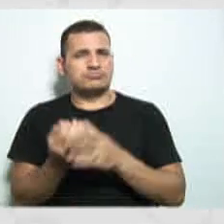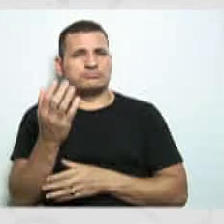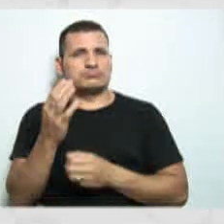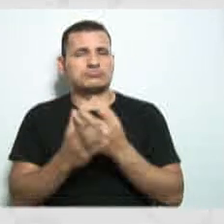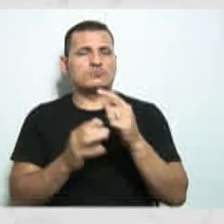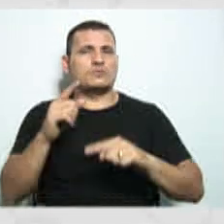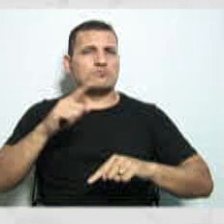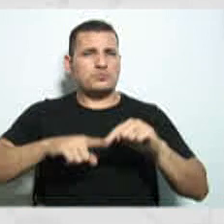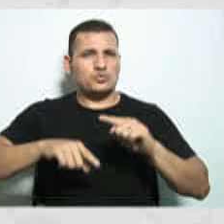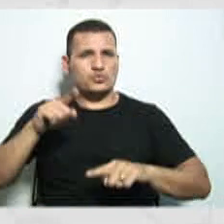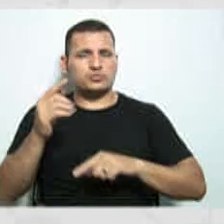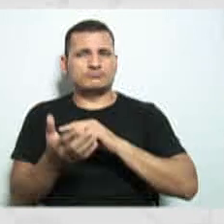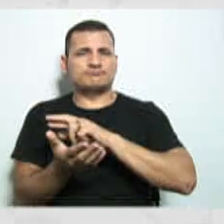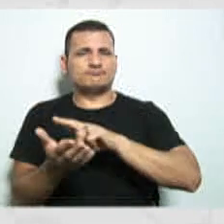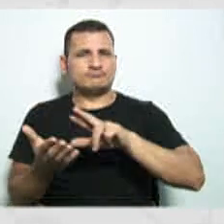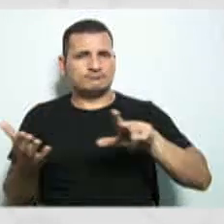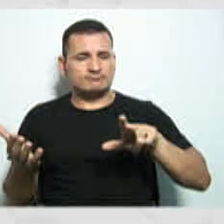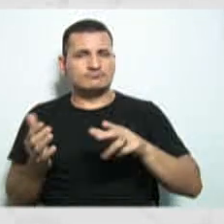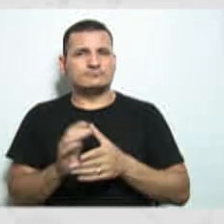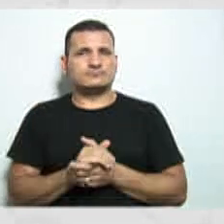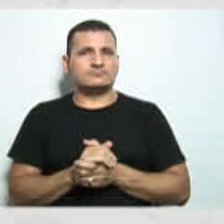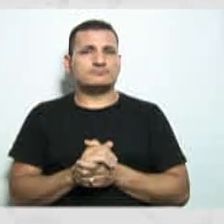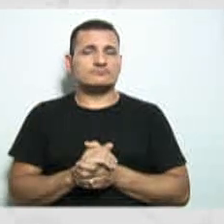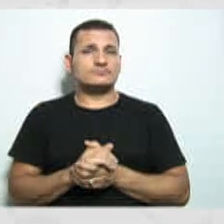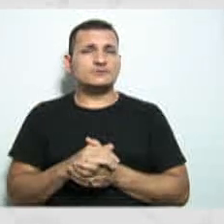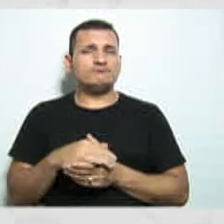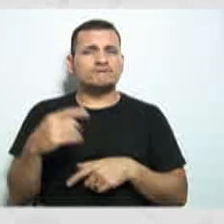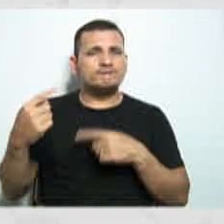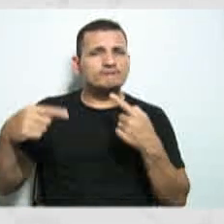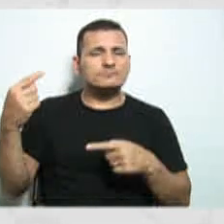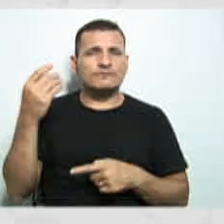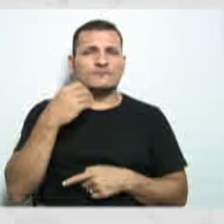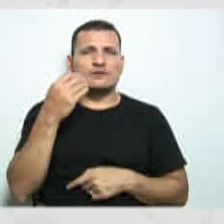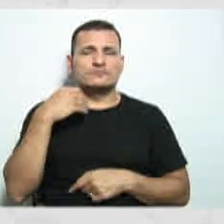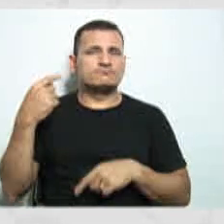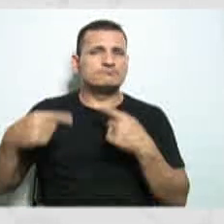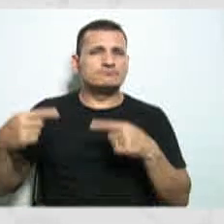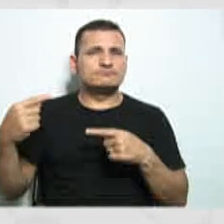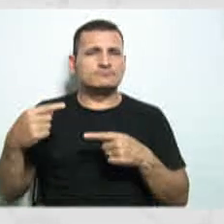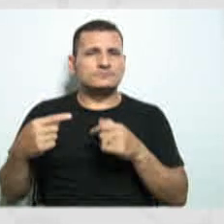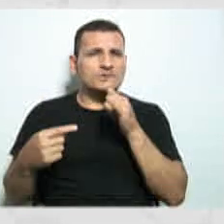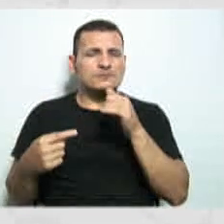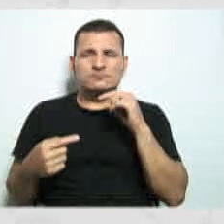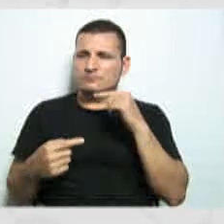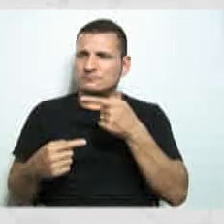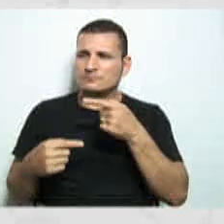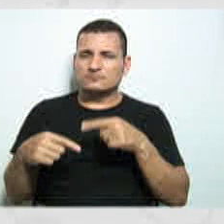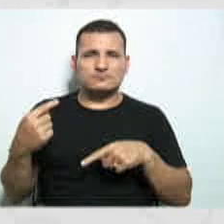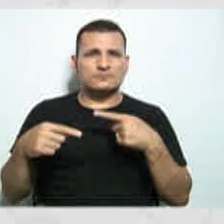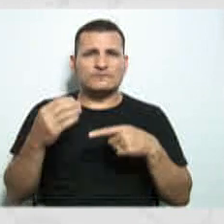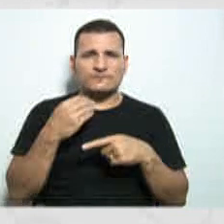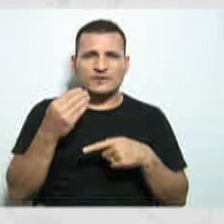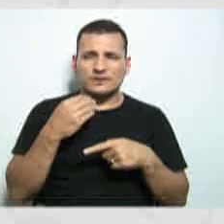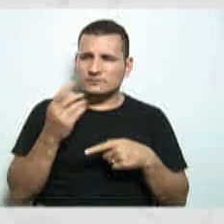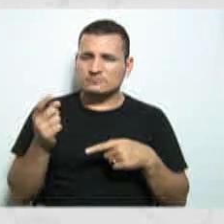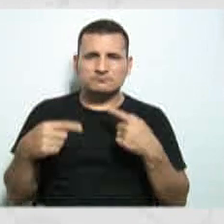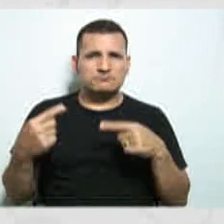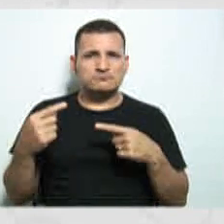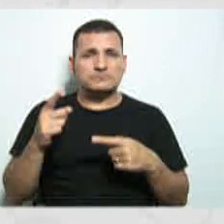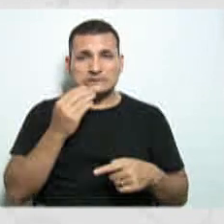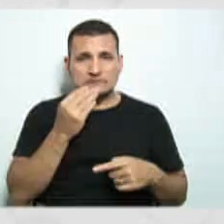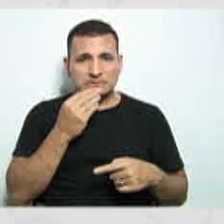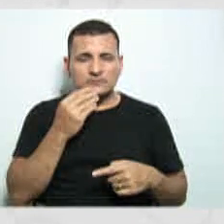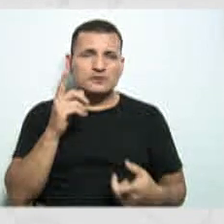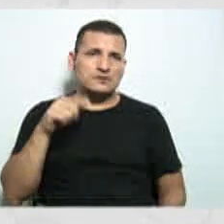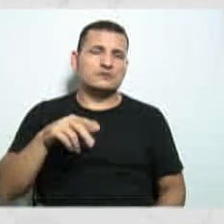com diferencial, fraca concorrência. Olha só, meu Deus, mas a fraca concorrência é uma oportunidade? É claro que é. Se você